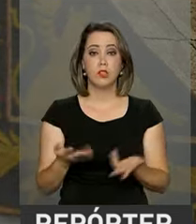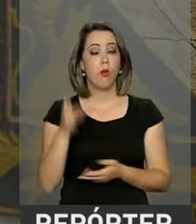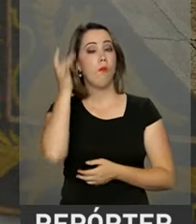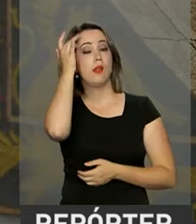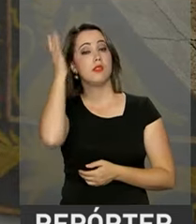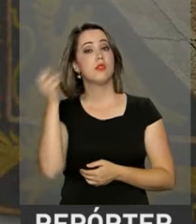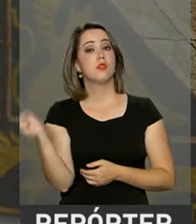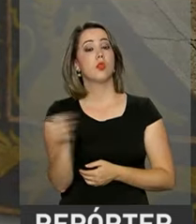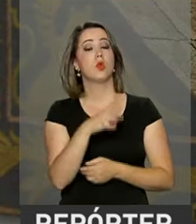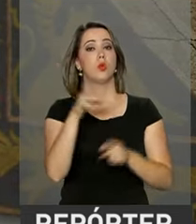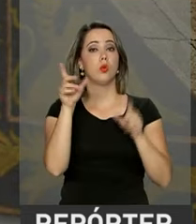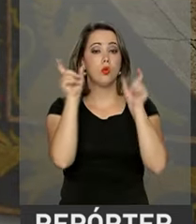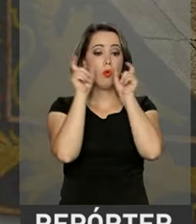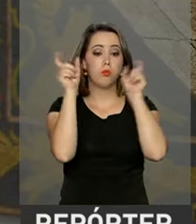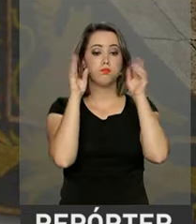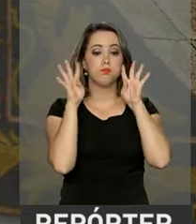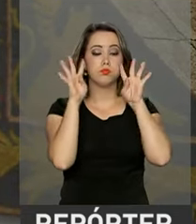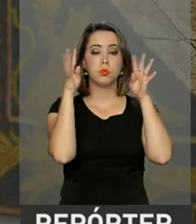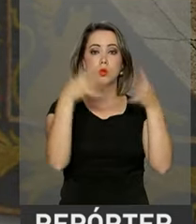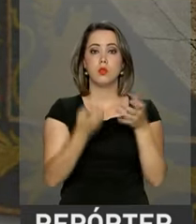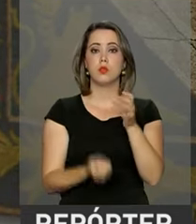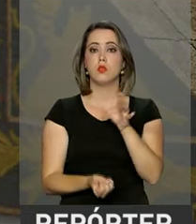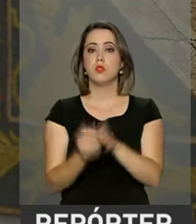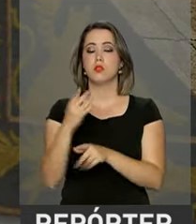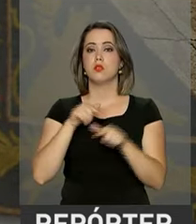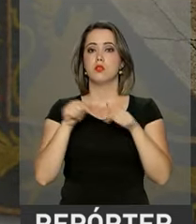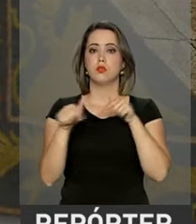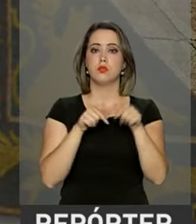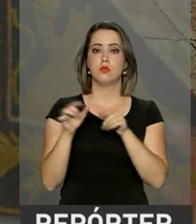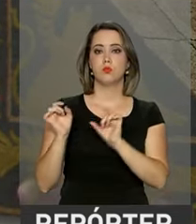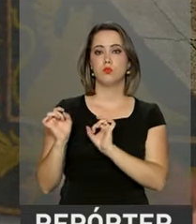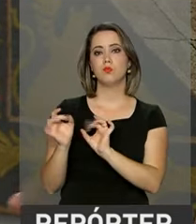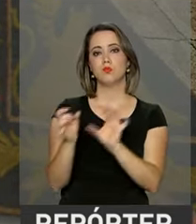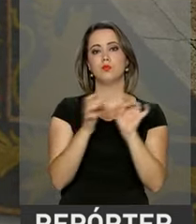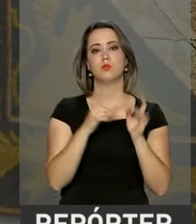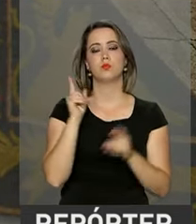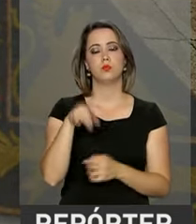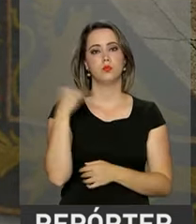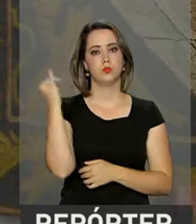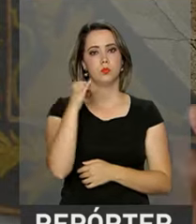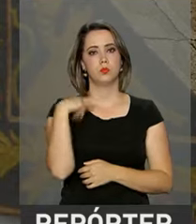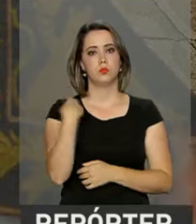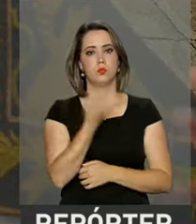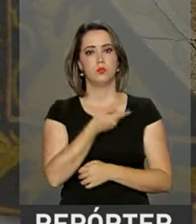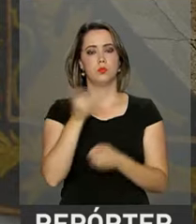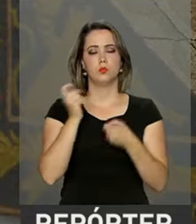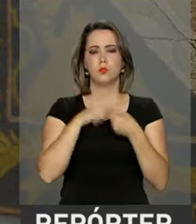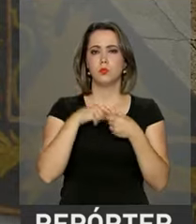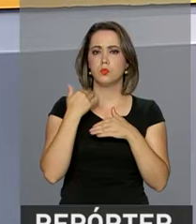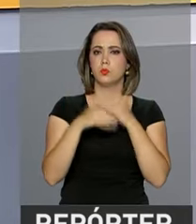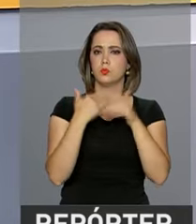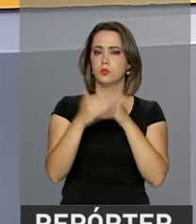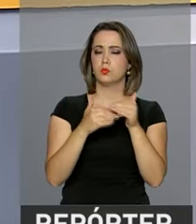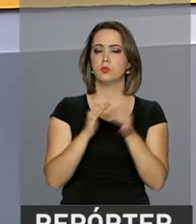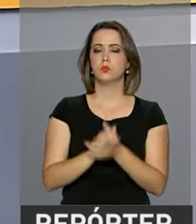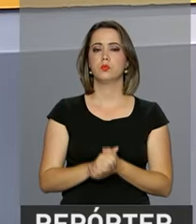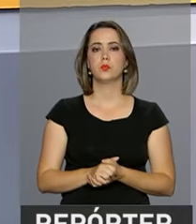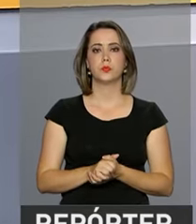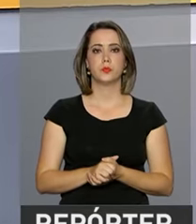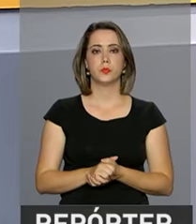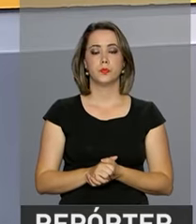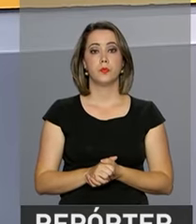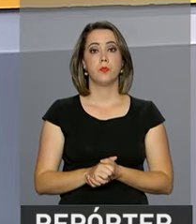novos investimentos, criação de emprego, a exportação como um dos vetores fundamentais da nossa retomada do desenvolvimento.